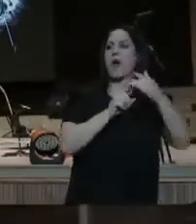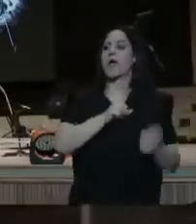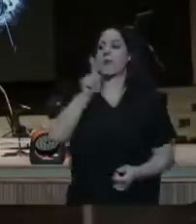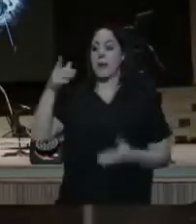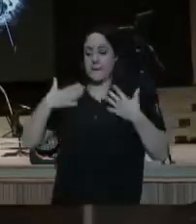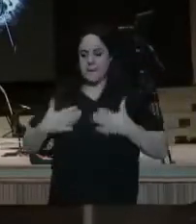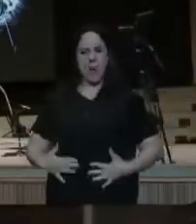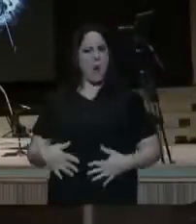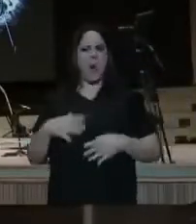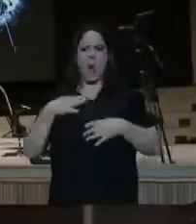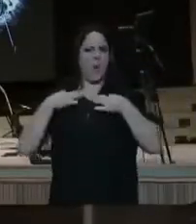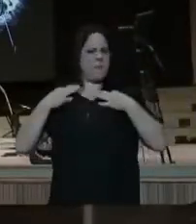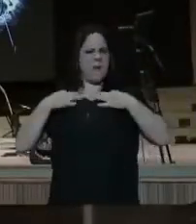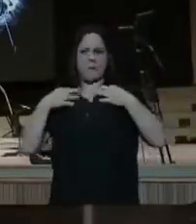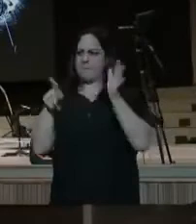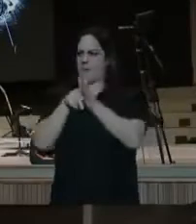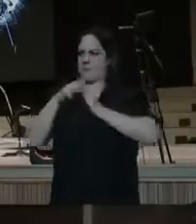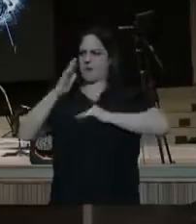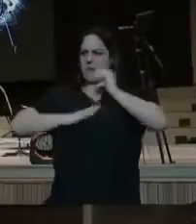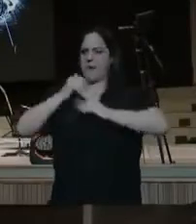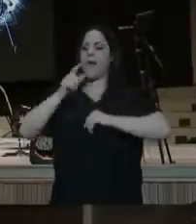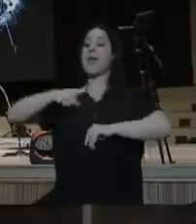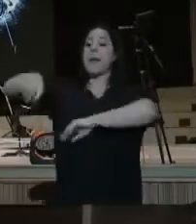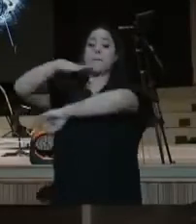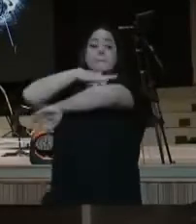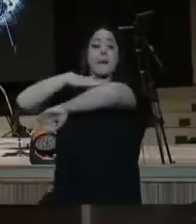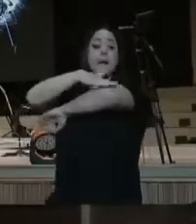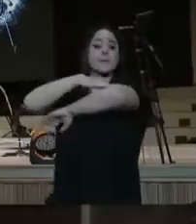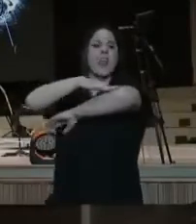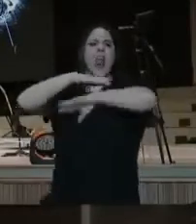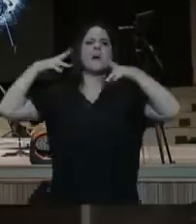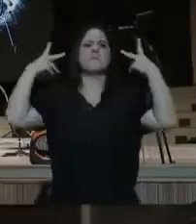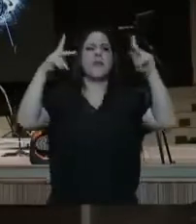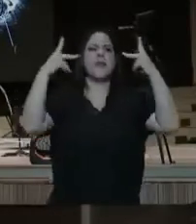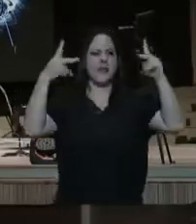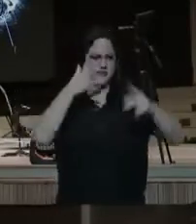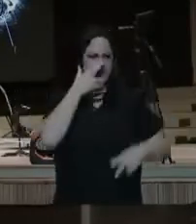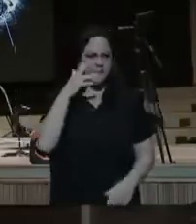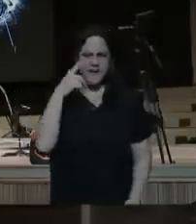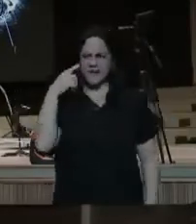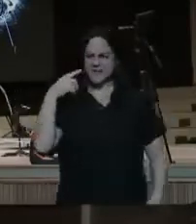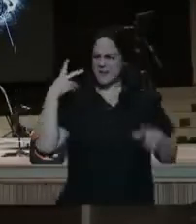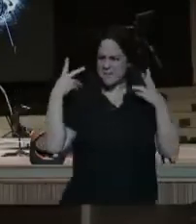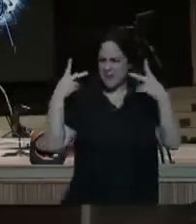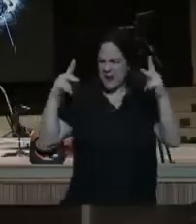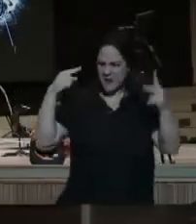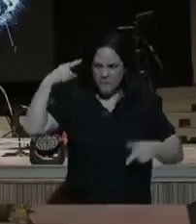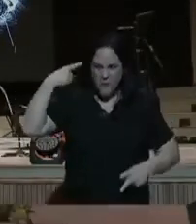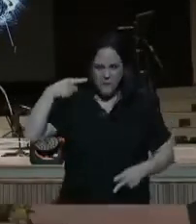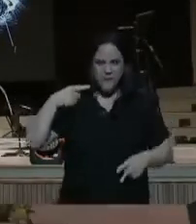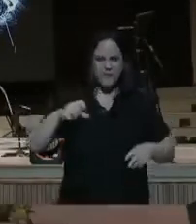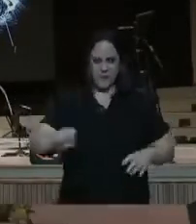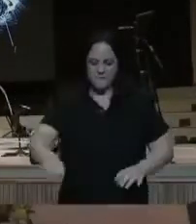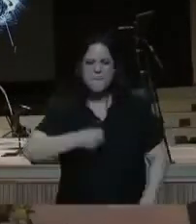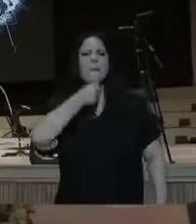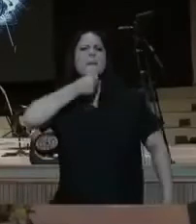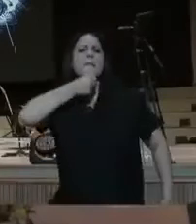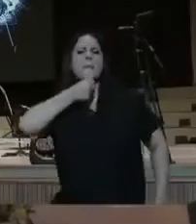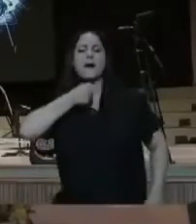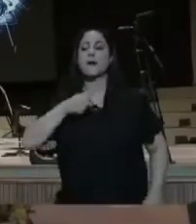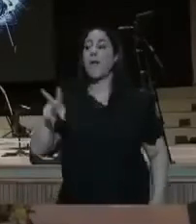pregar a palavra de deus tivesse empregador maluco mesmo de praça de rua eu tenho a memória